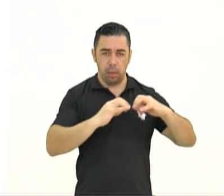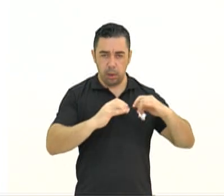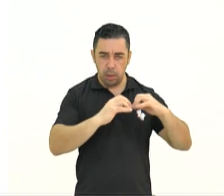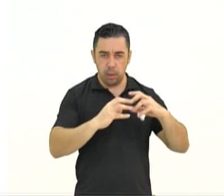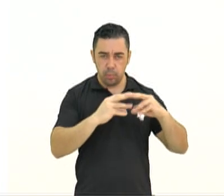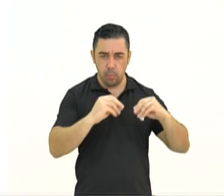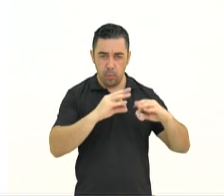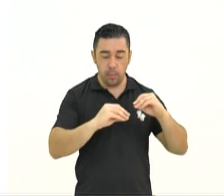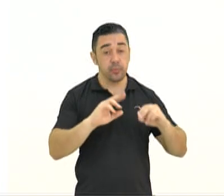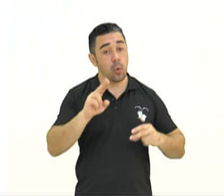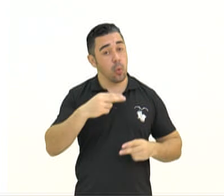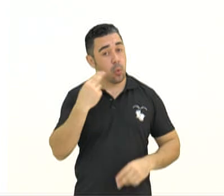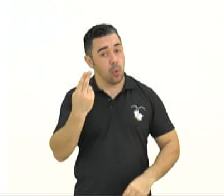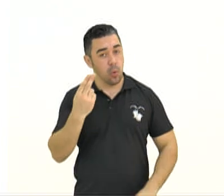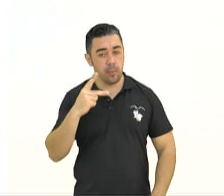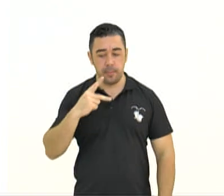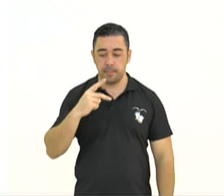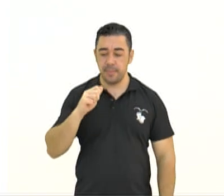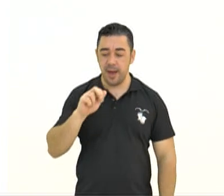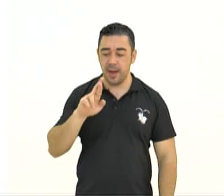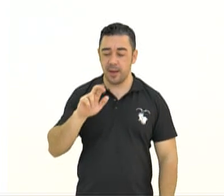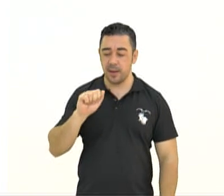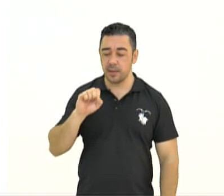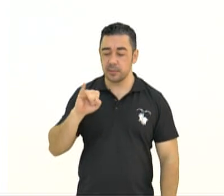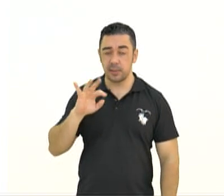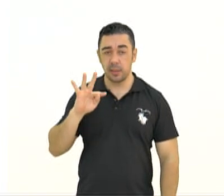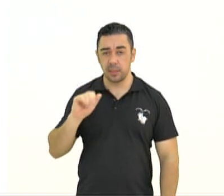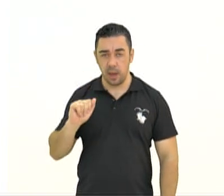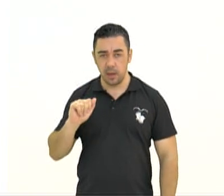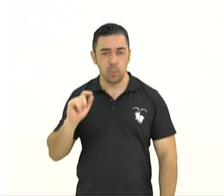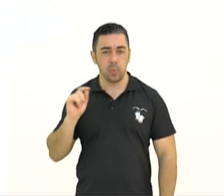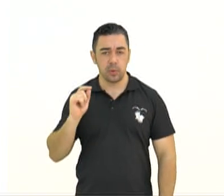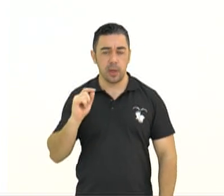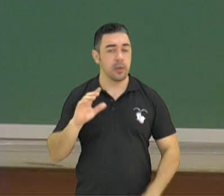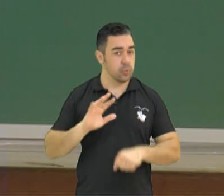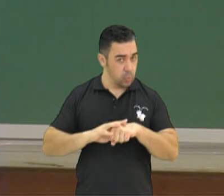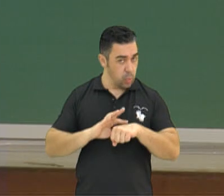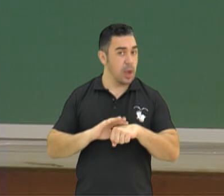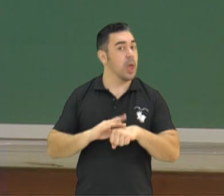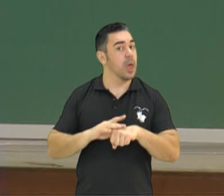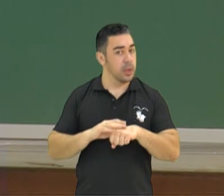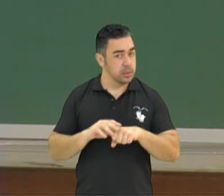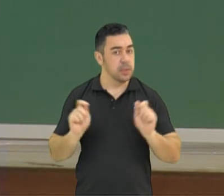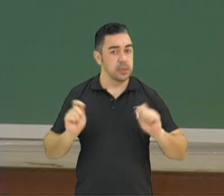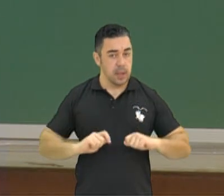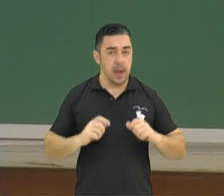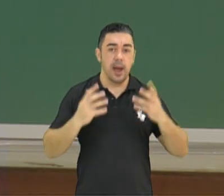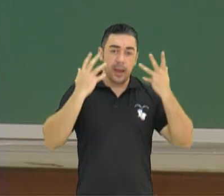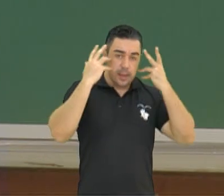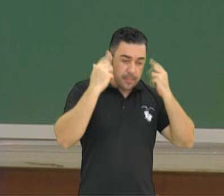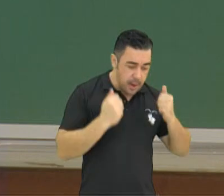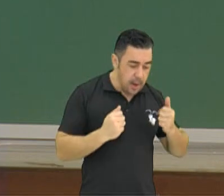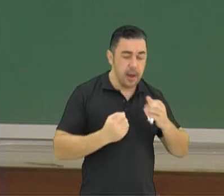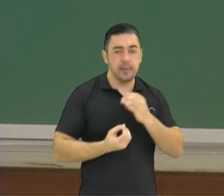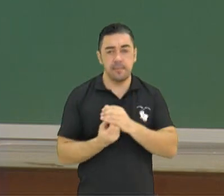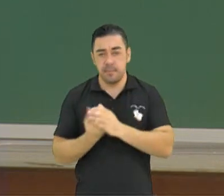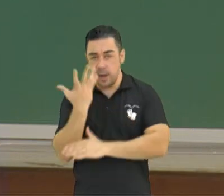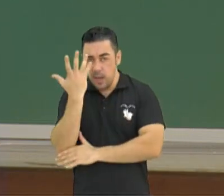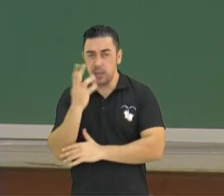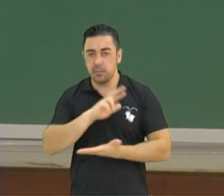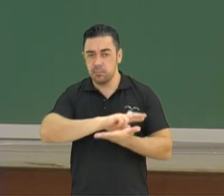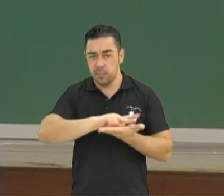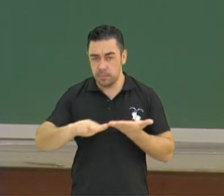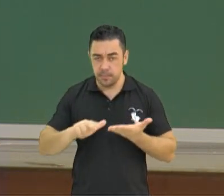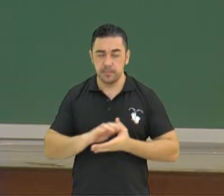ser os parasitas, que causam doenças, não só em pessoas, né? Em outros animais, em plantas, em fungos, enfim, causam